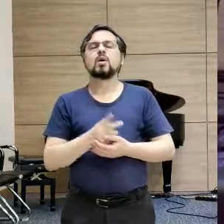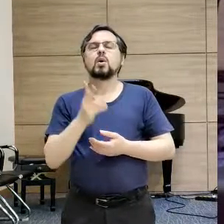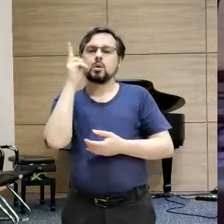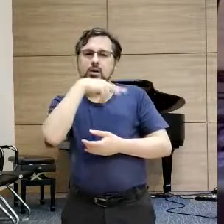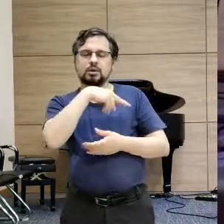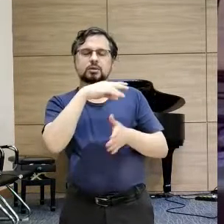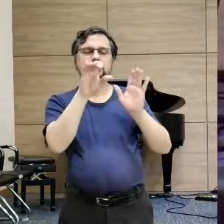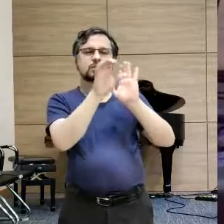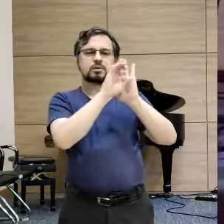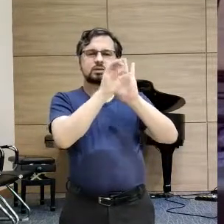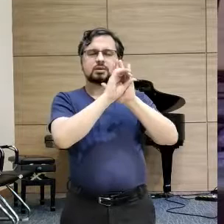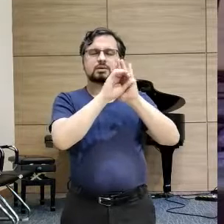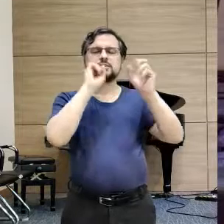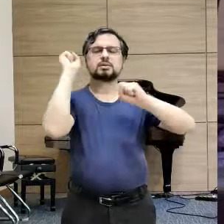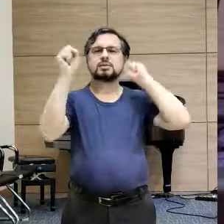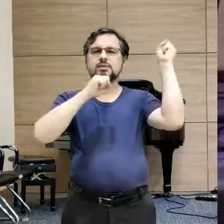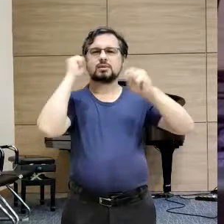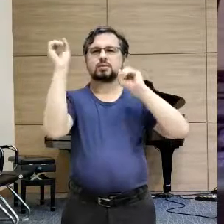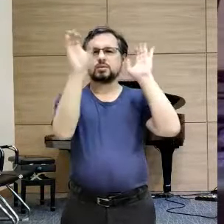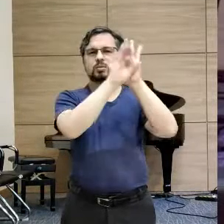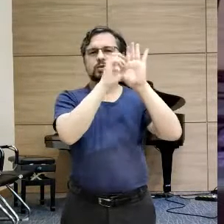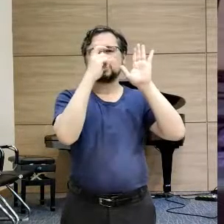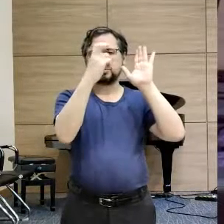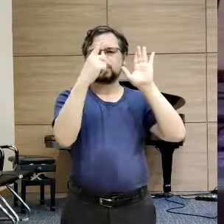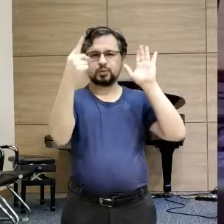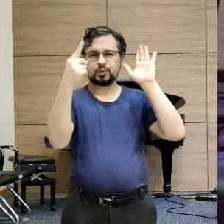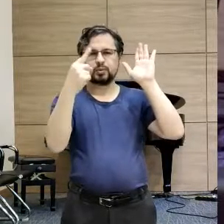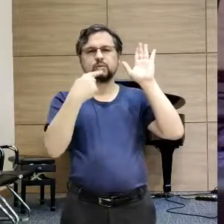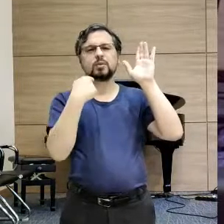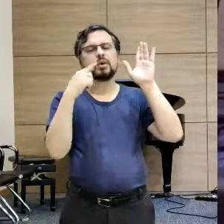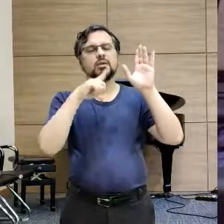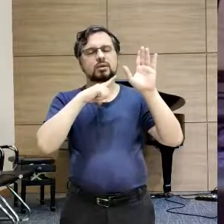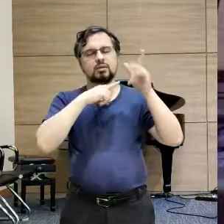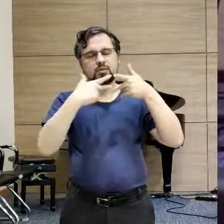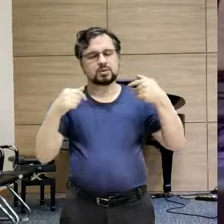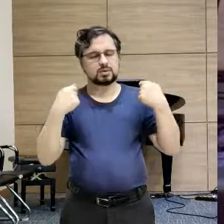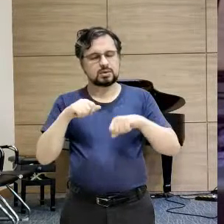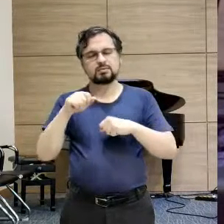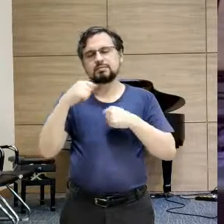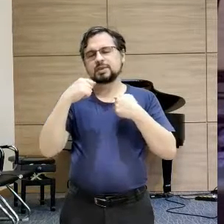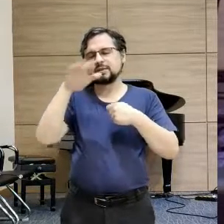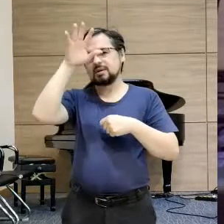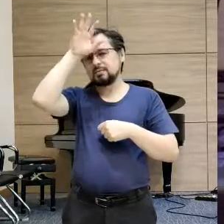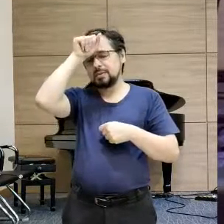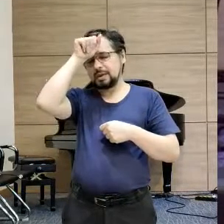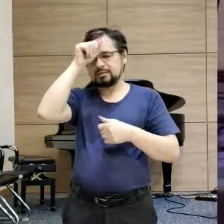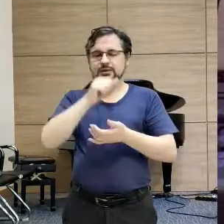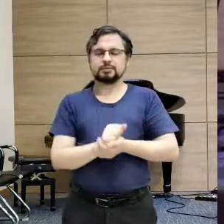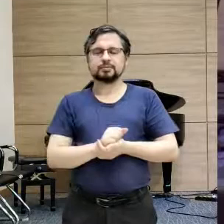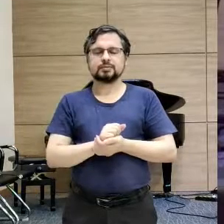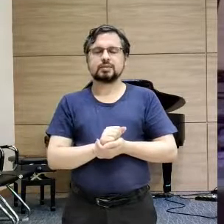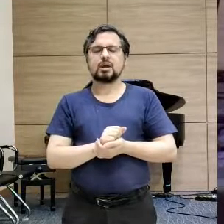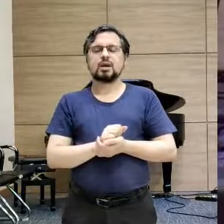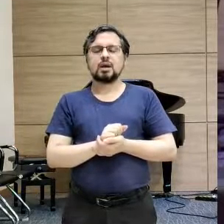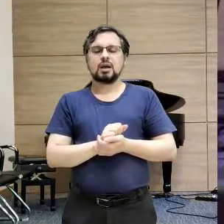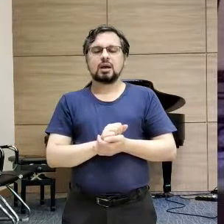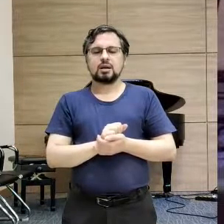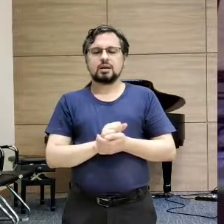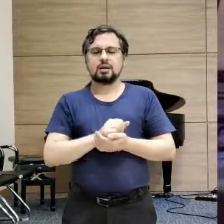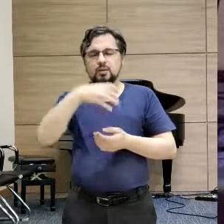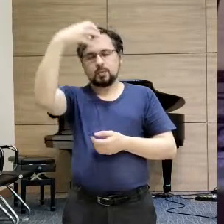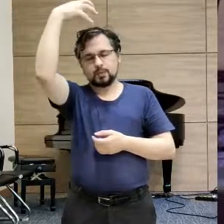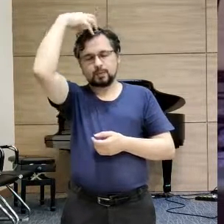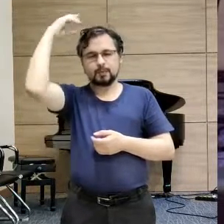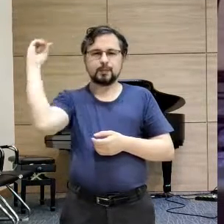temos alguns aplicativos para o nosso coração. Nós temos algumas falas do rei Davi que poderão nos ajudar ao entendimento de